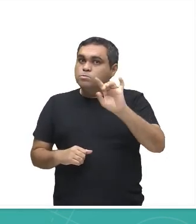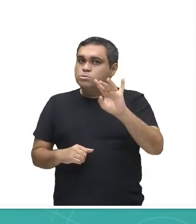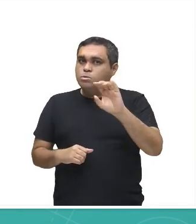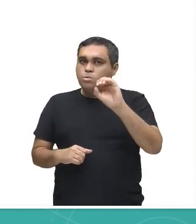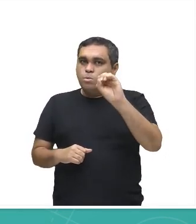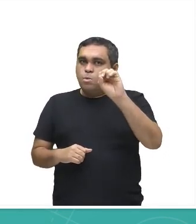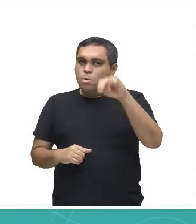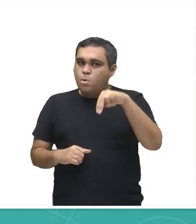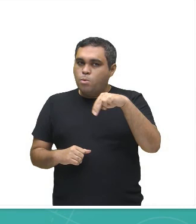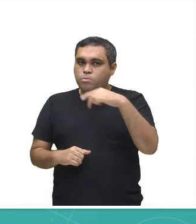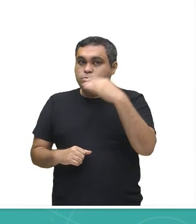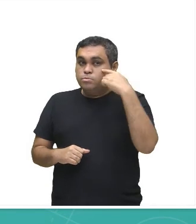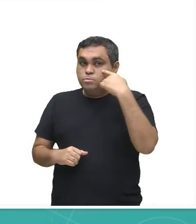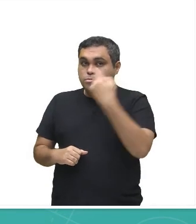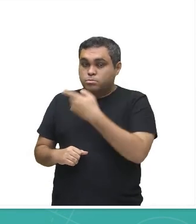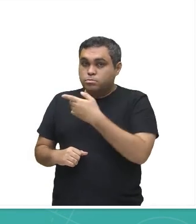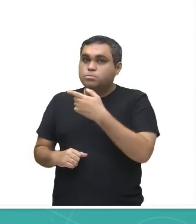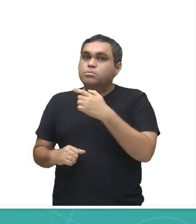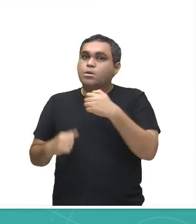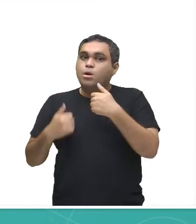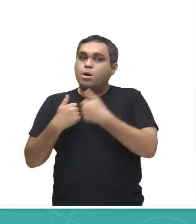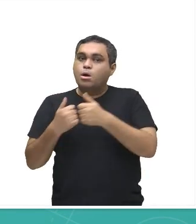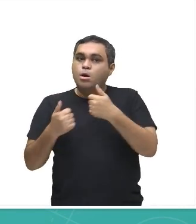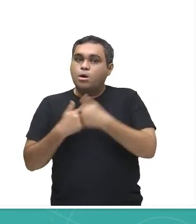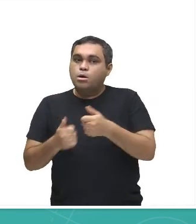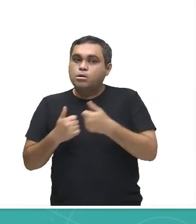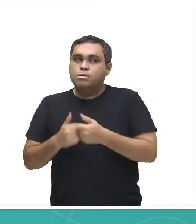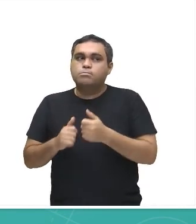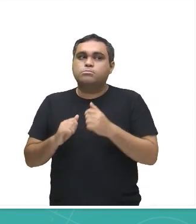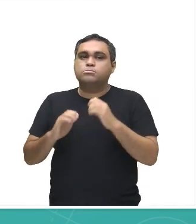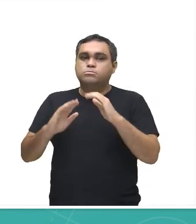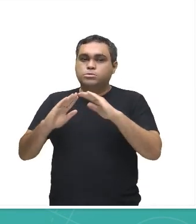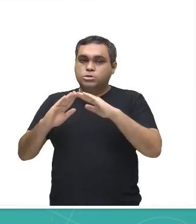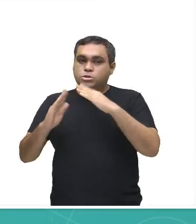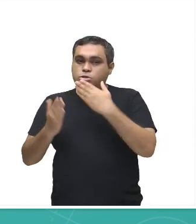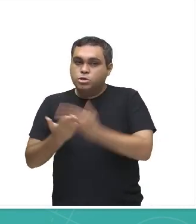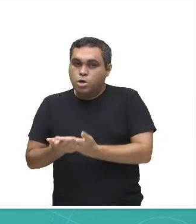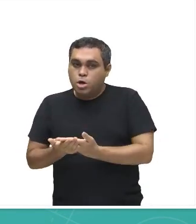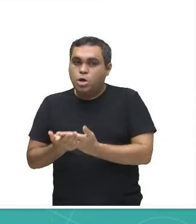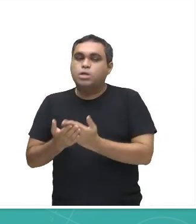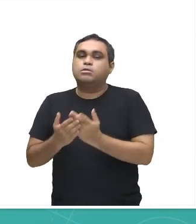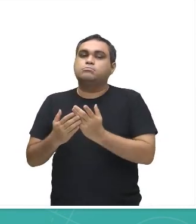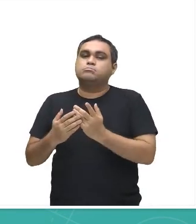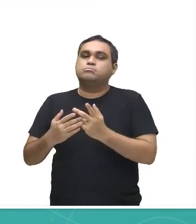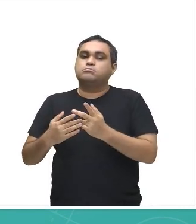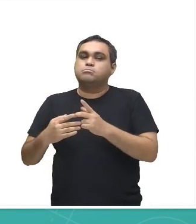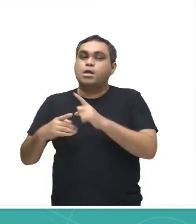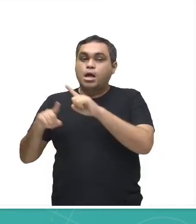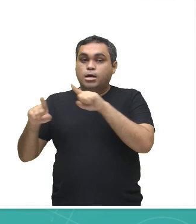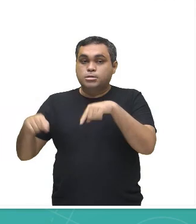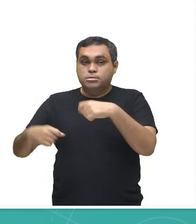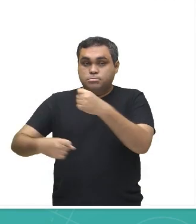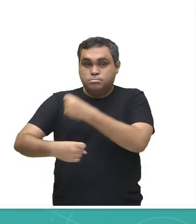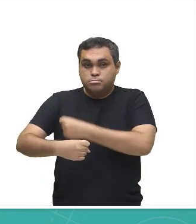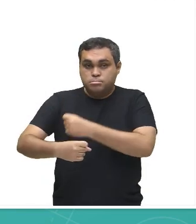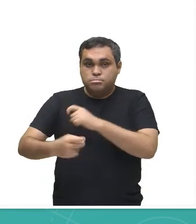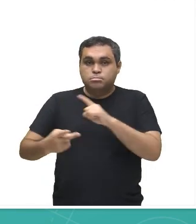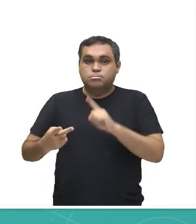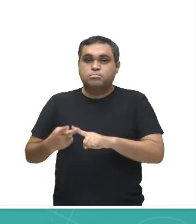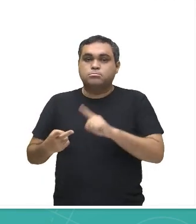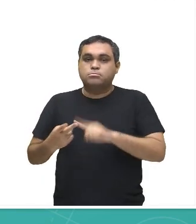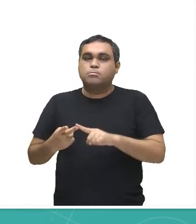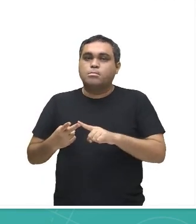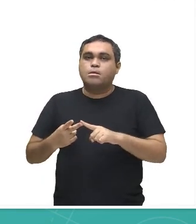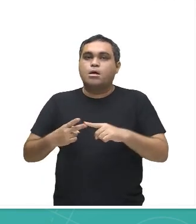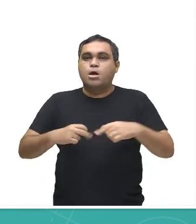Aqui, the bus, the school, the kitchen, the left side of Cross Avenue, the